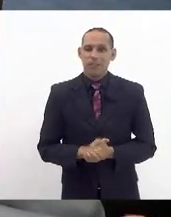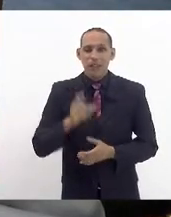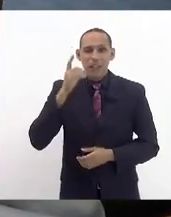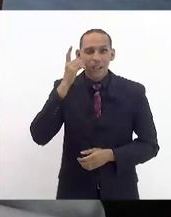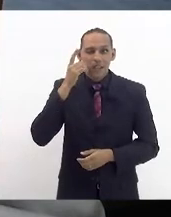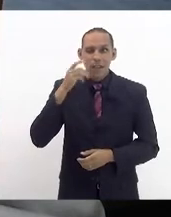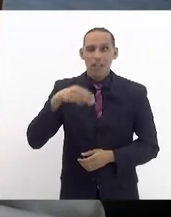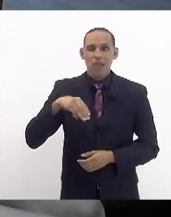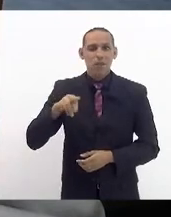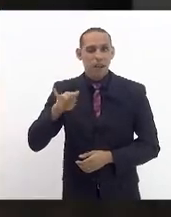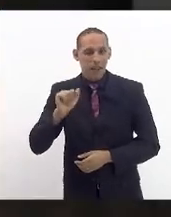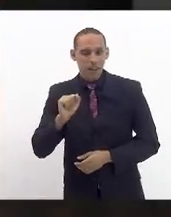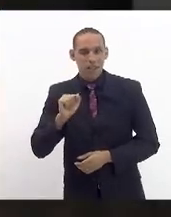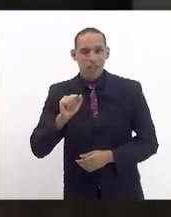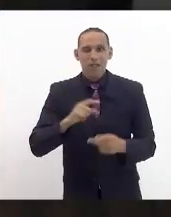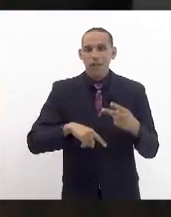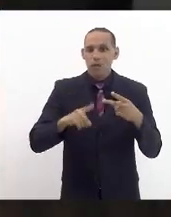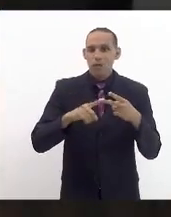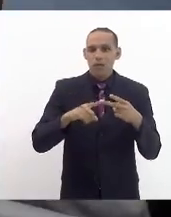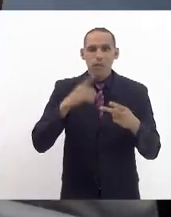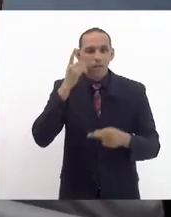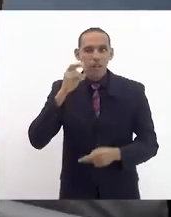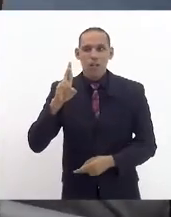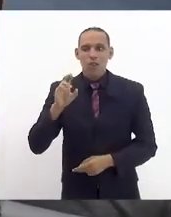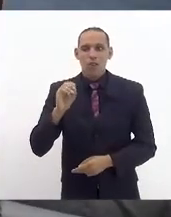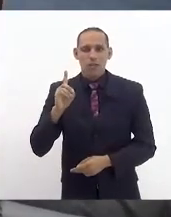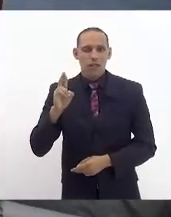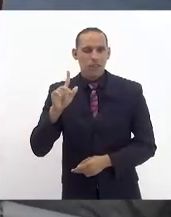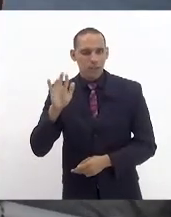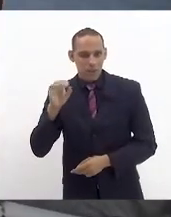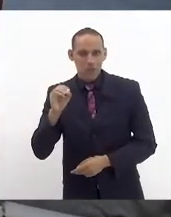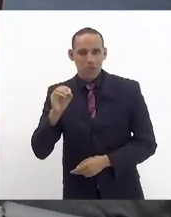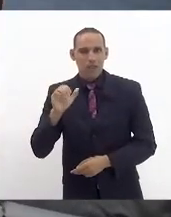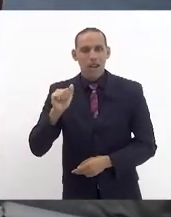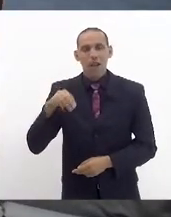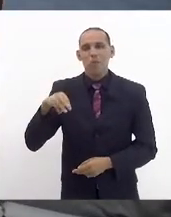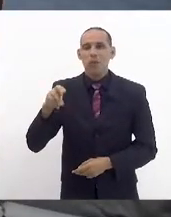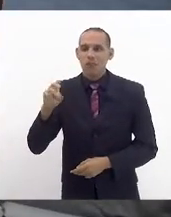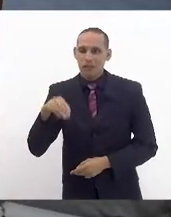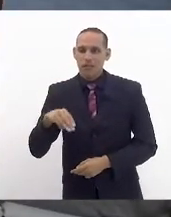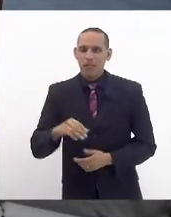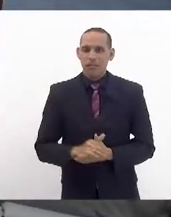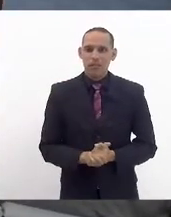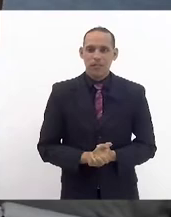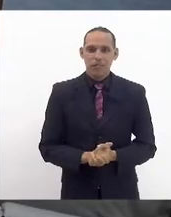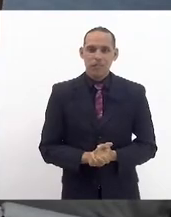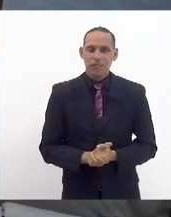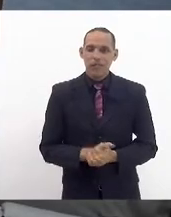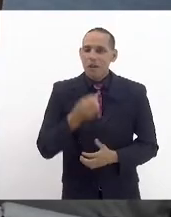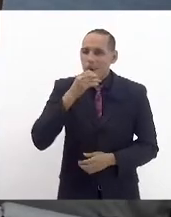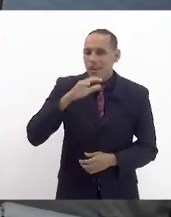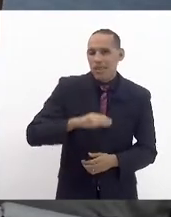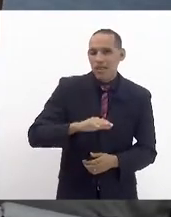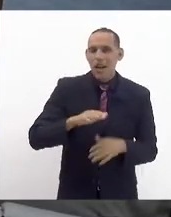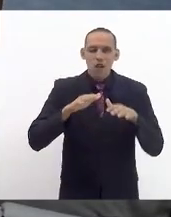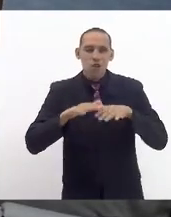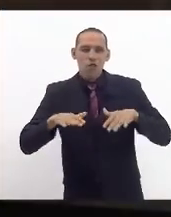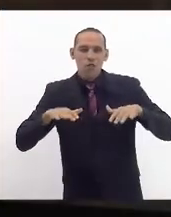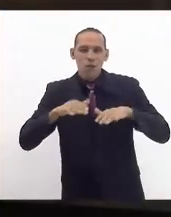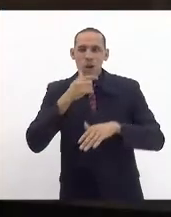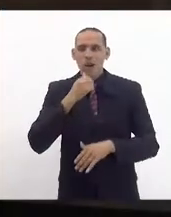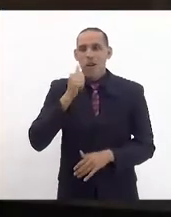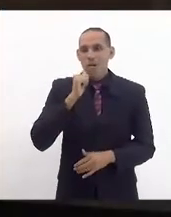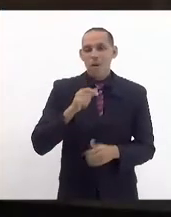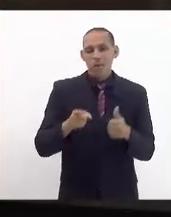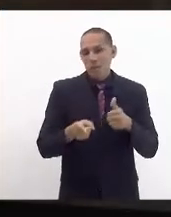Deputada Marta, em seguida, deputada Rodrigo Amorim. Por isso que eu puxei, presidente. Agora é Marta. Bom, boa tarde a todas e todos.